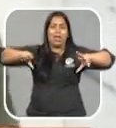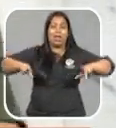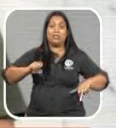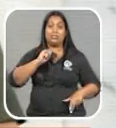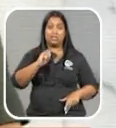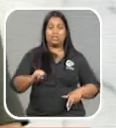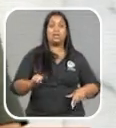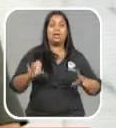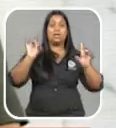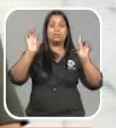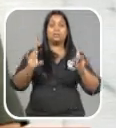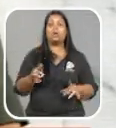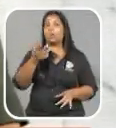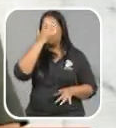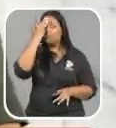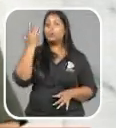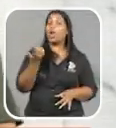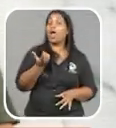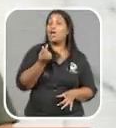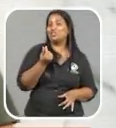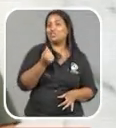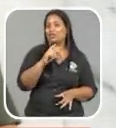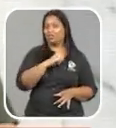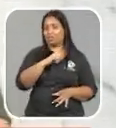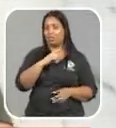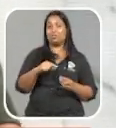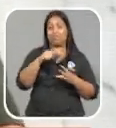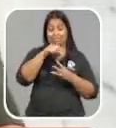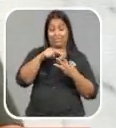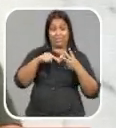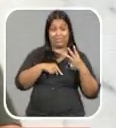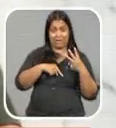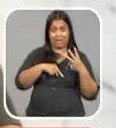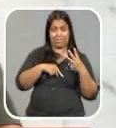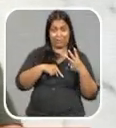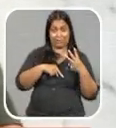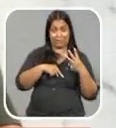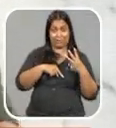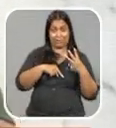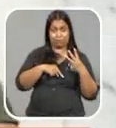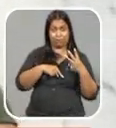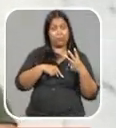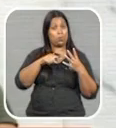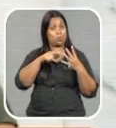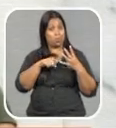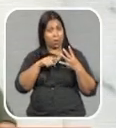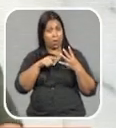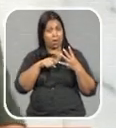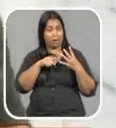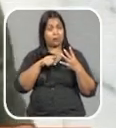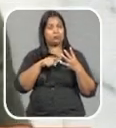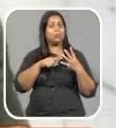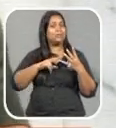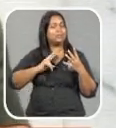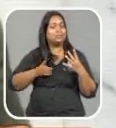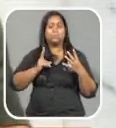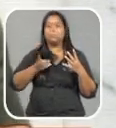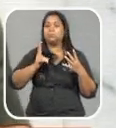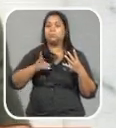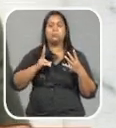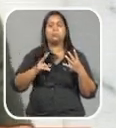aqui 3 mandatos, ou 4, que se elegem com trabalho de base ou voto de